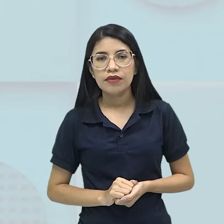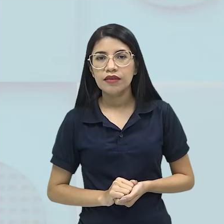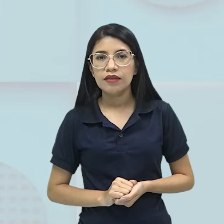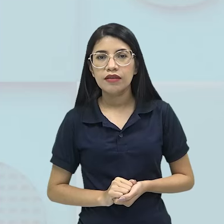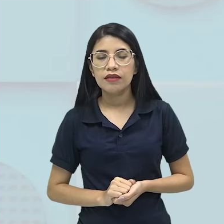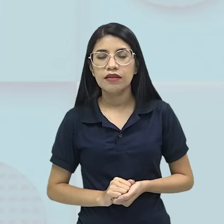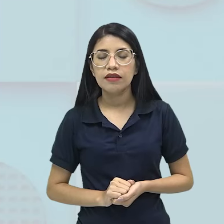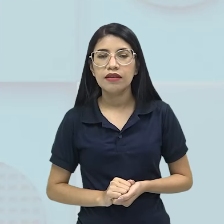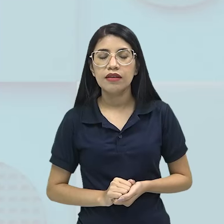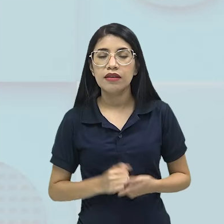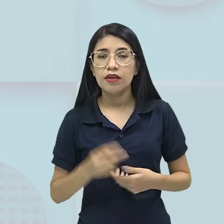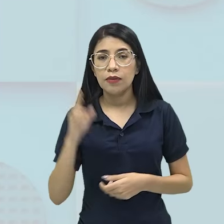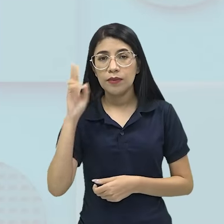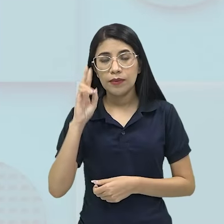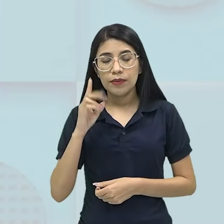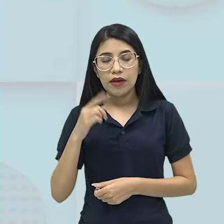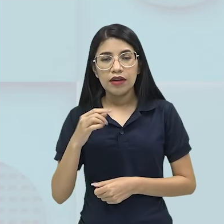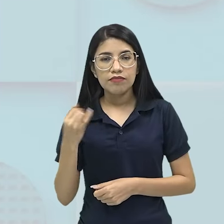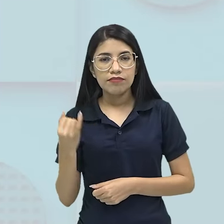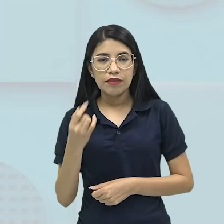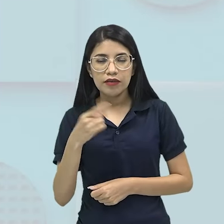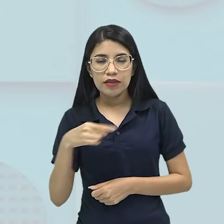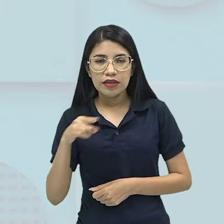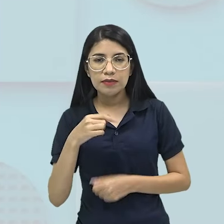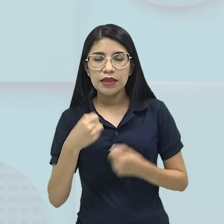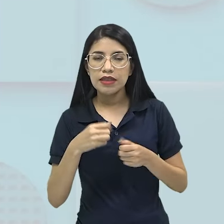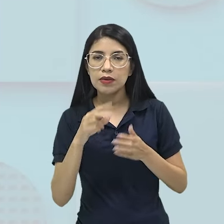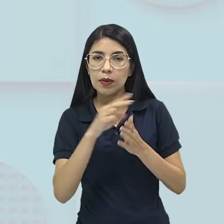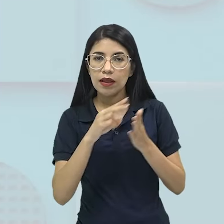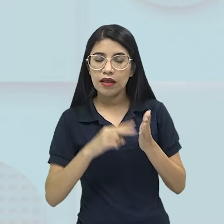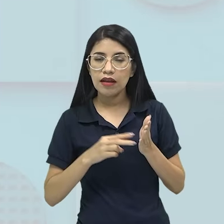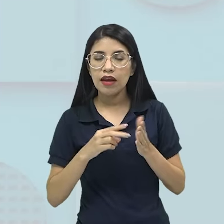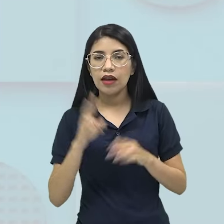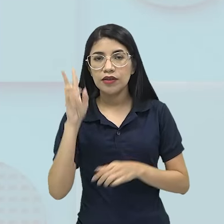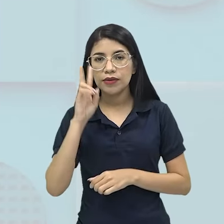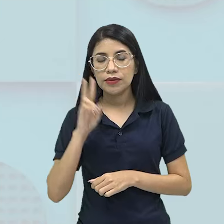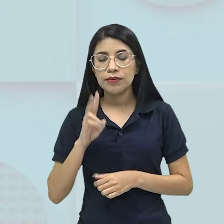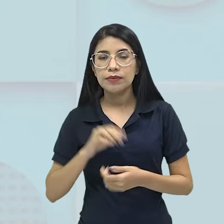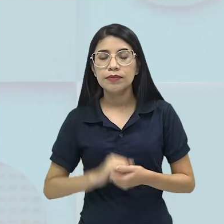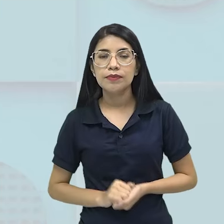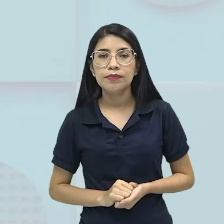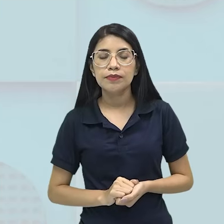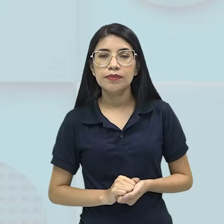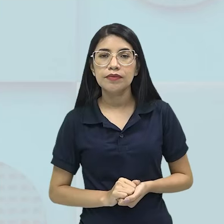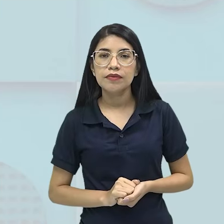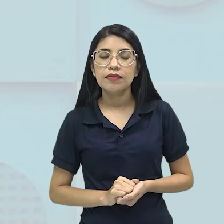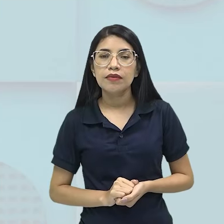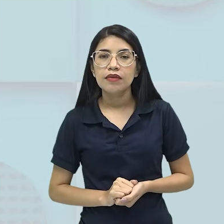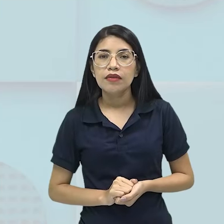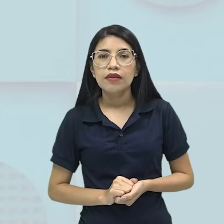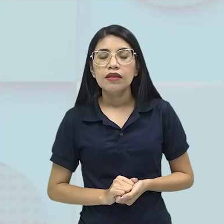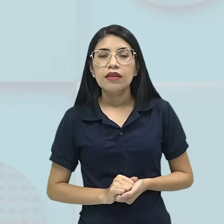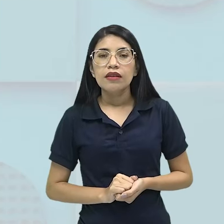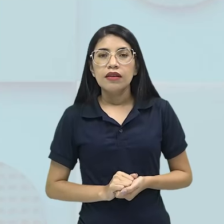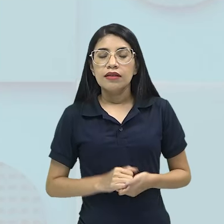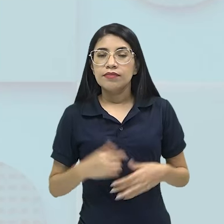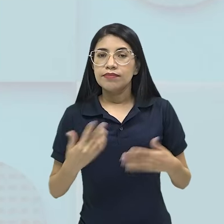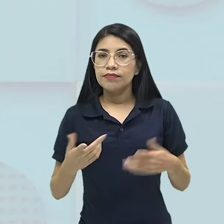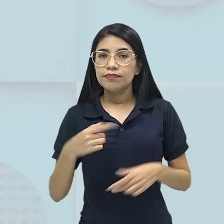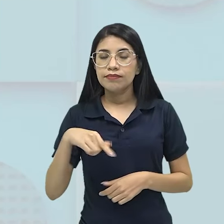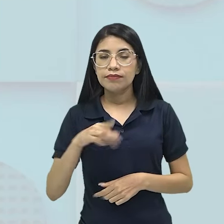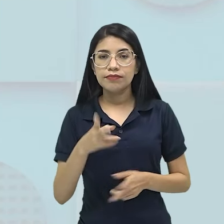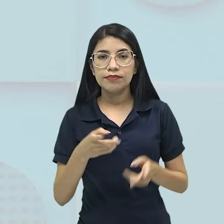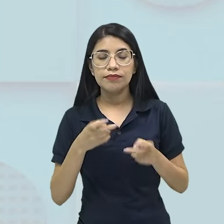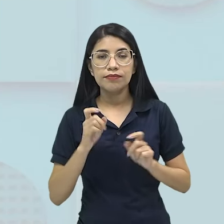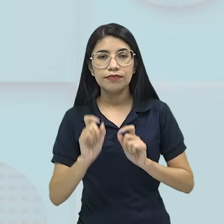Édipo Rei, convido você a ler essa tragédia. Muito linda. Então aqui você percebeu